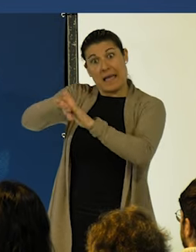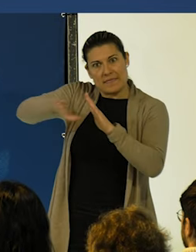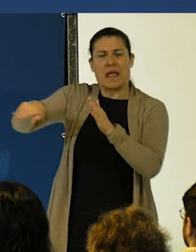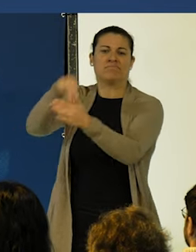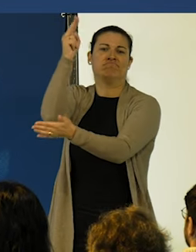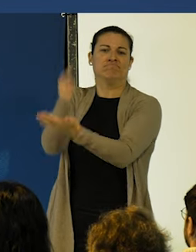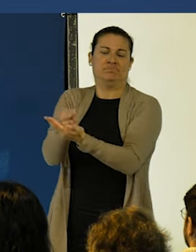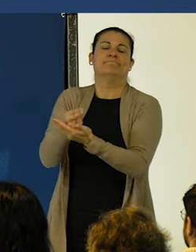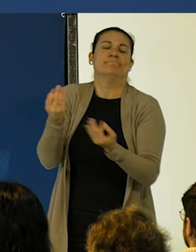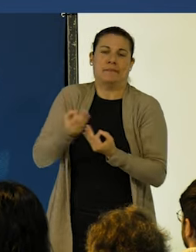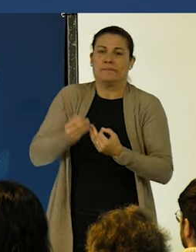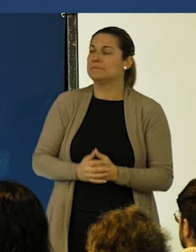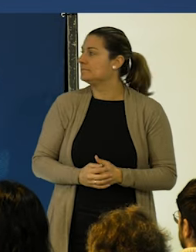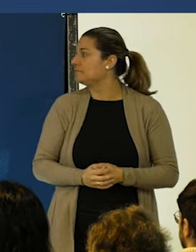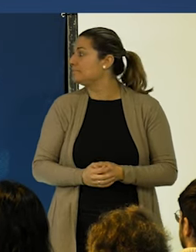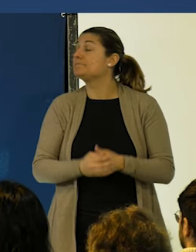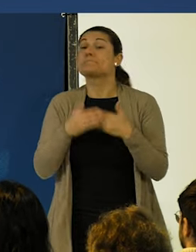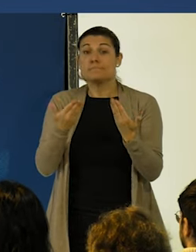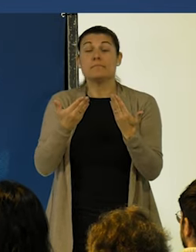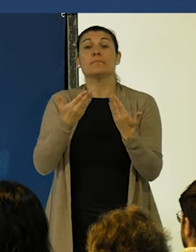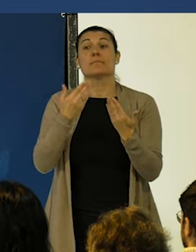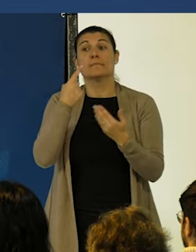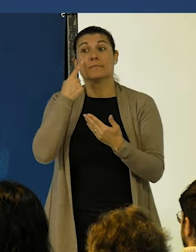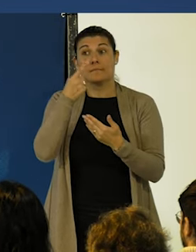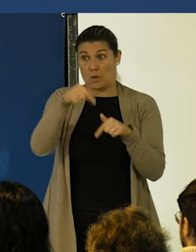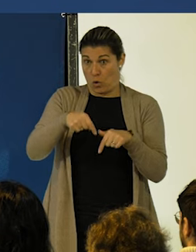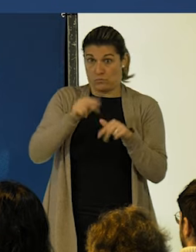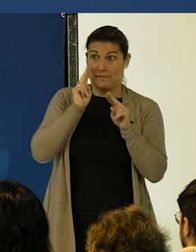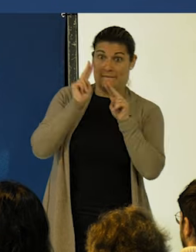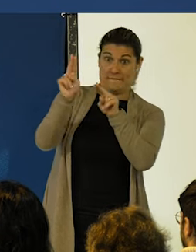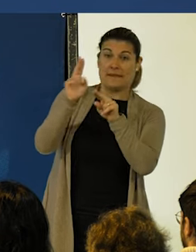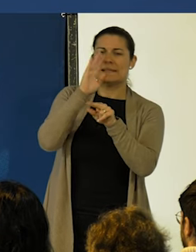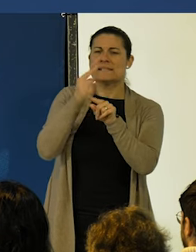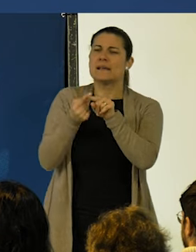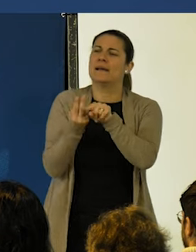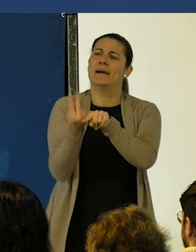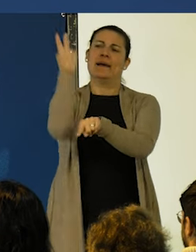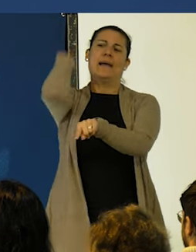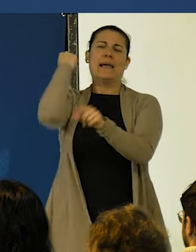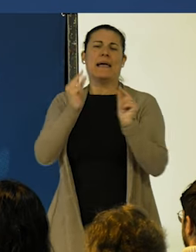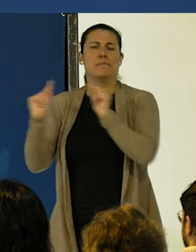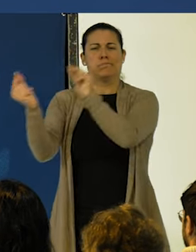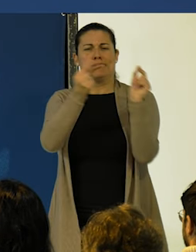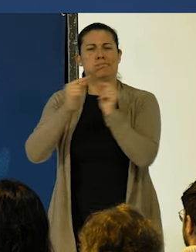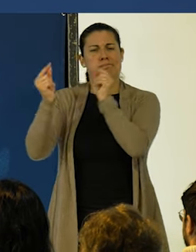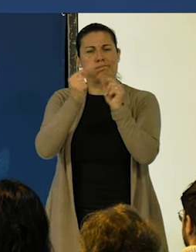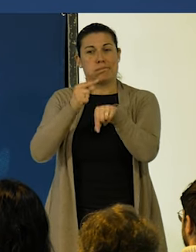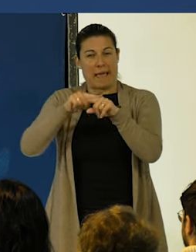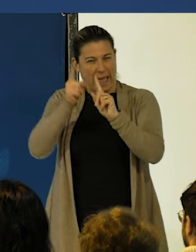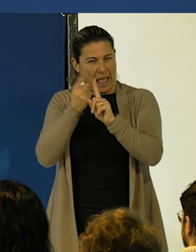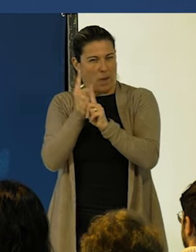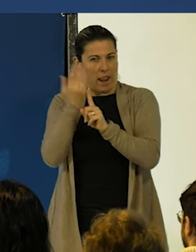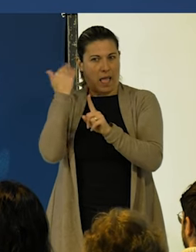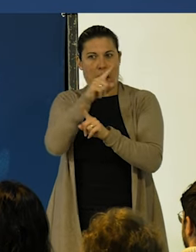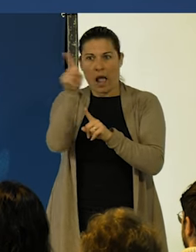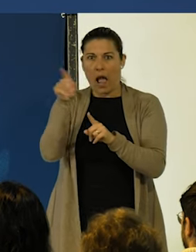direita. E quem hoje se fosse ver esses debates naqueles anos, ficaria